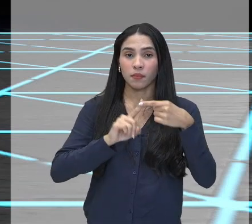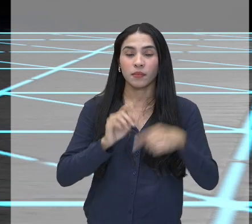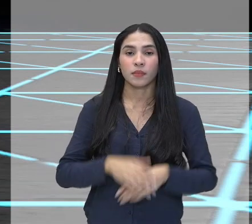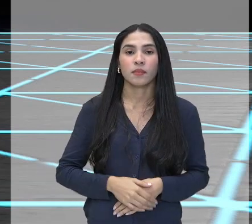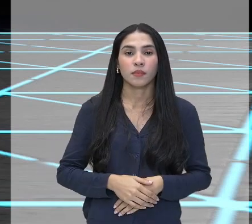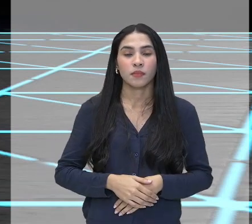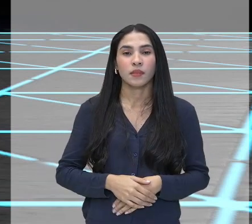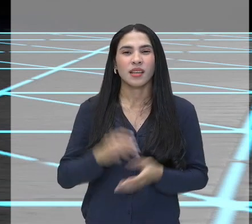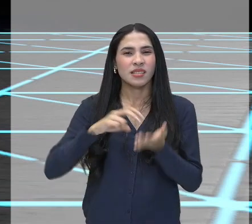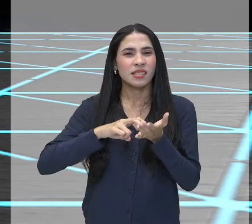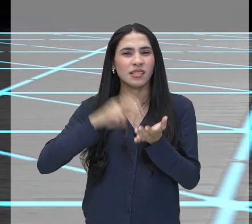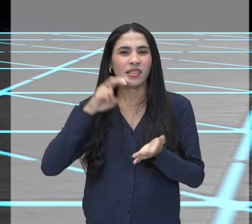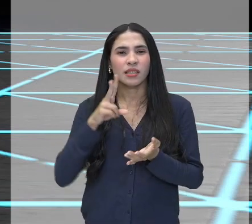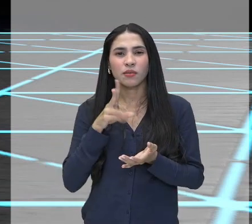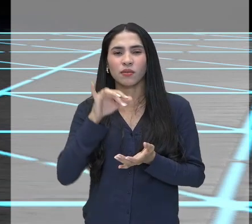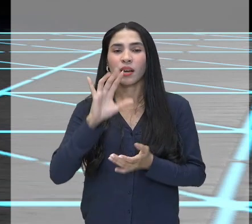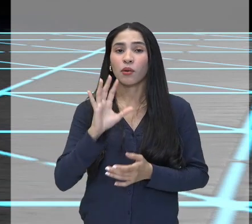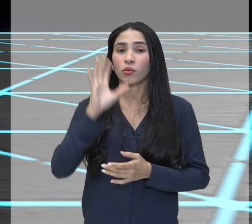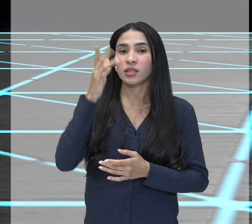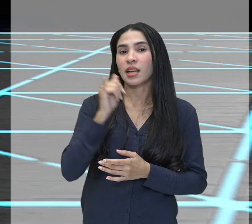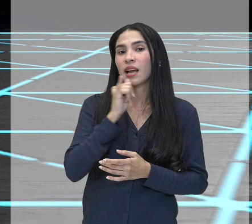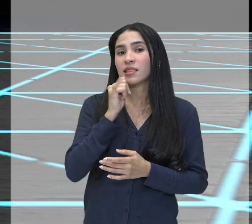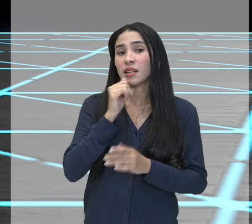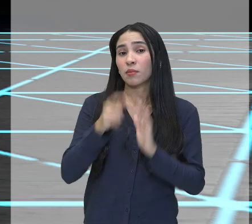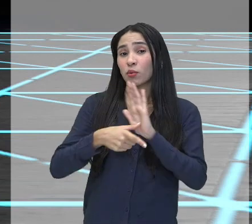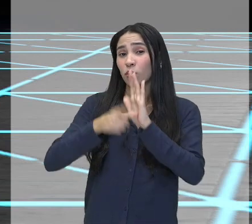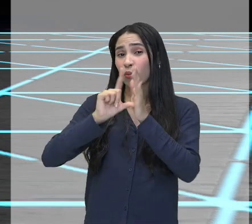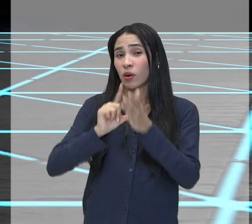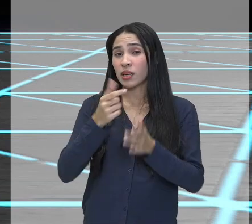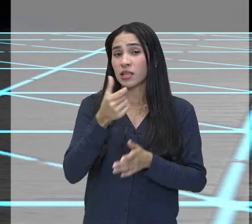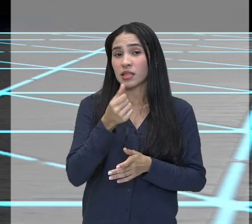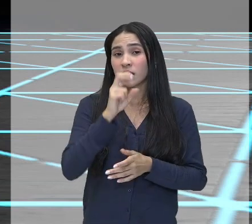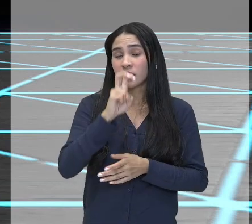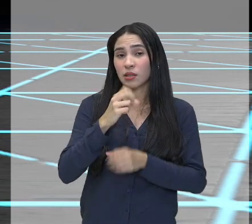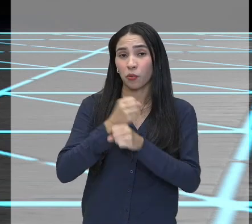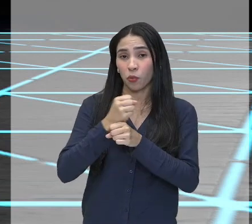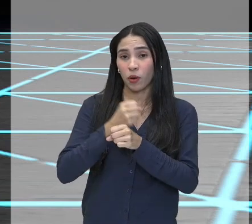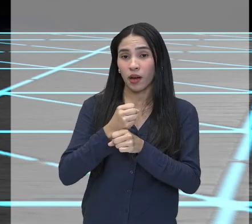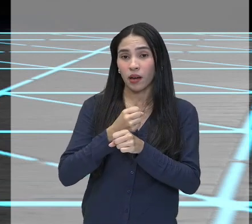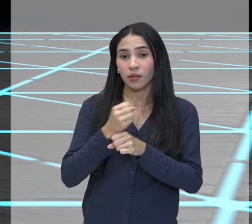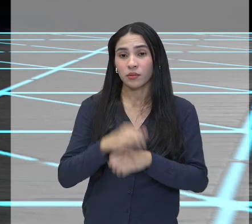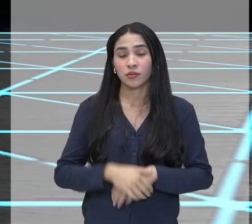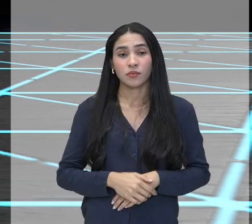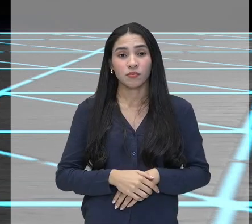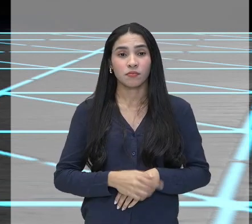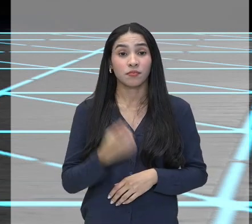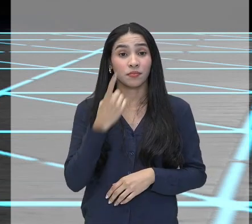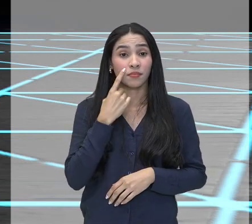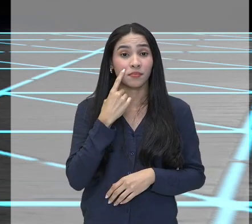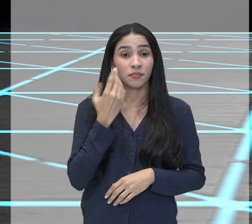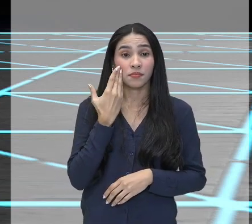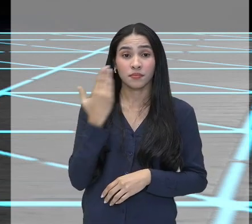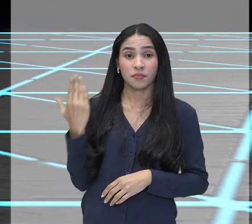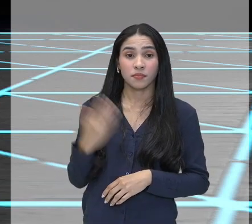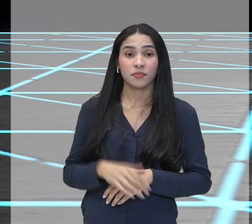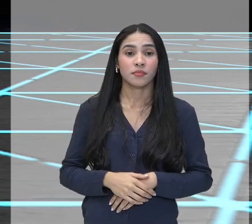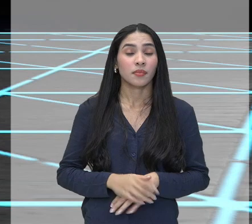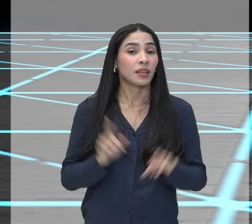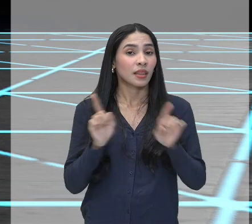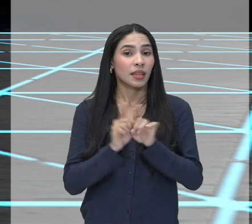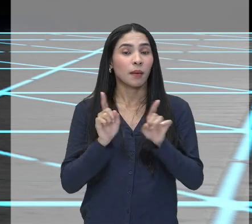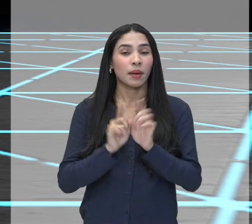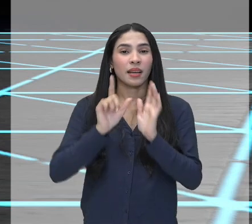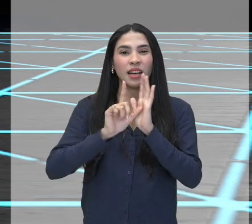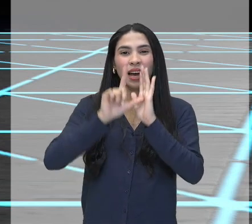início precoce, que vai acontecer antes dos 65 anos, né, como vocês vão observar aí, e a de